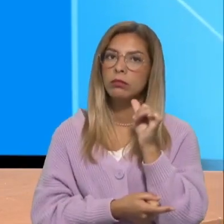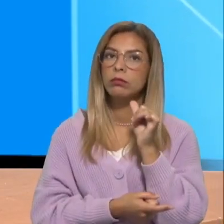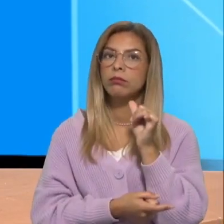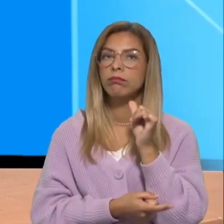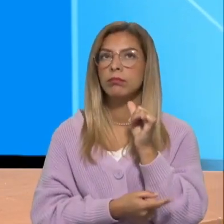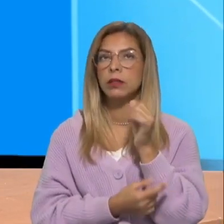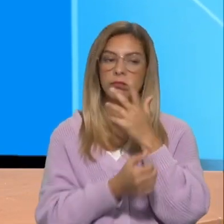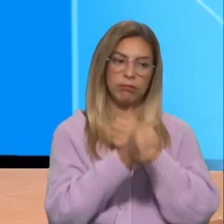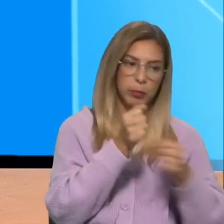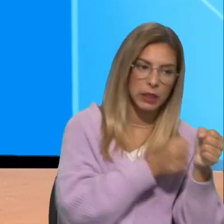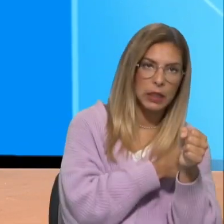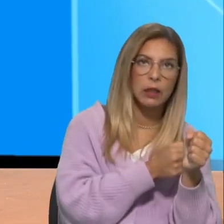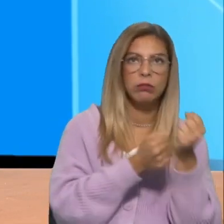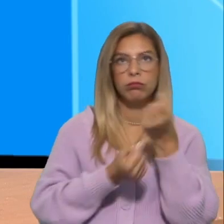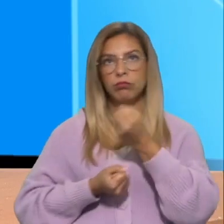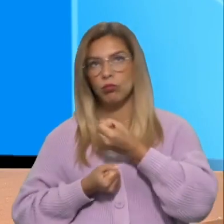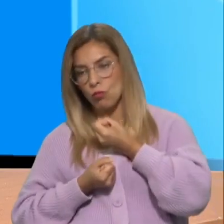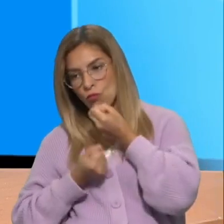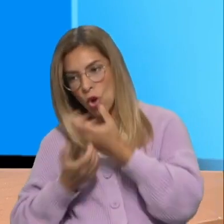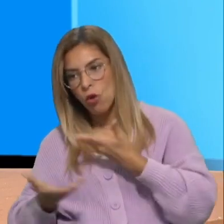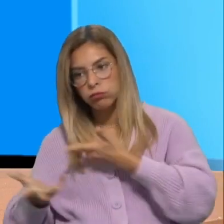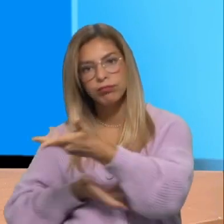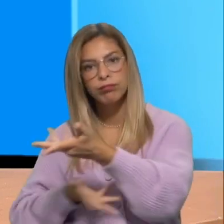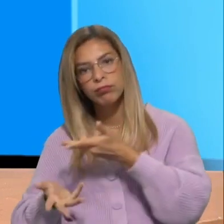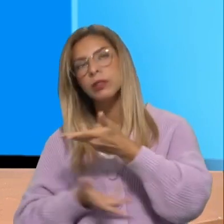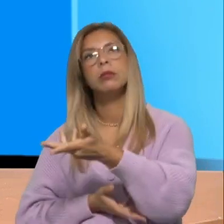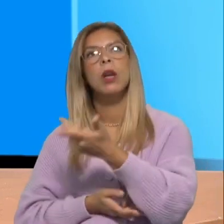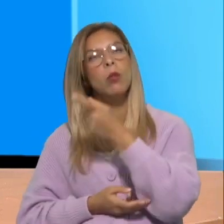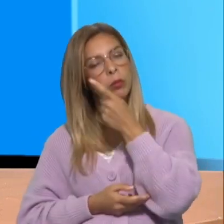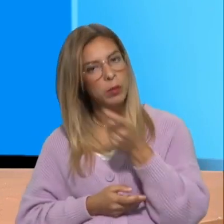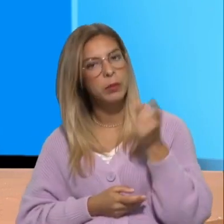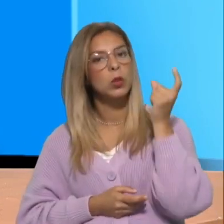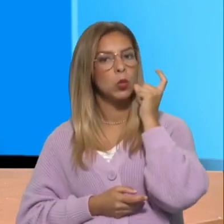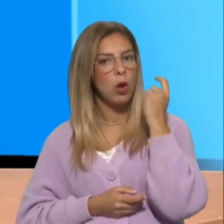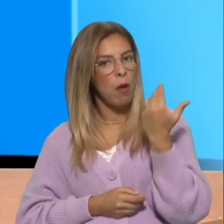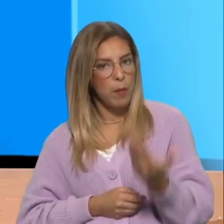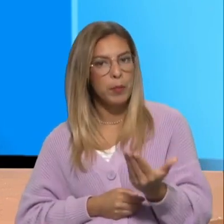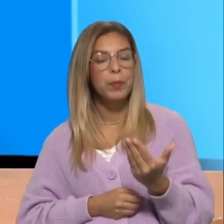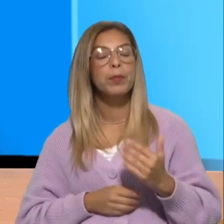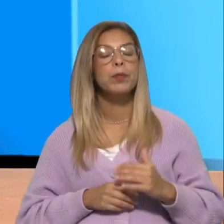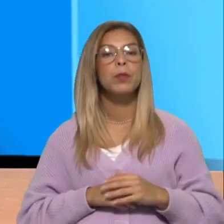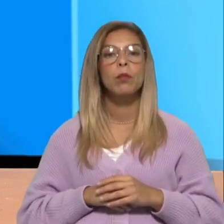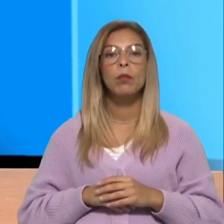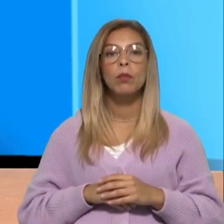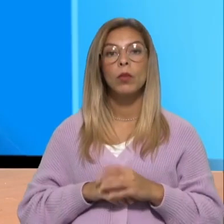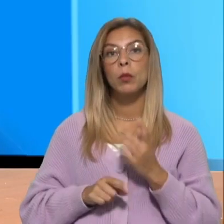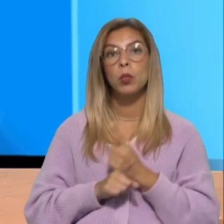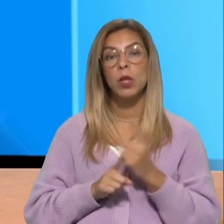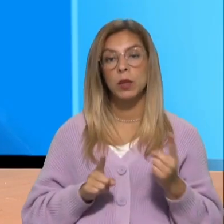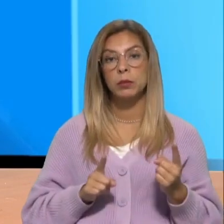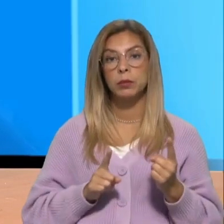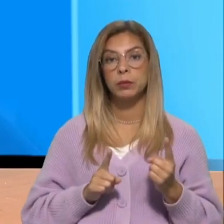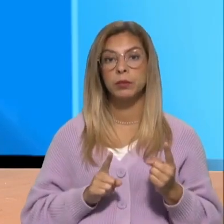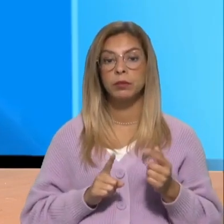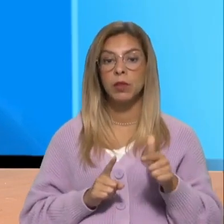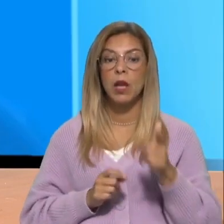compaixão precisamente pela dimensão de compromisso. Aliás, segundo ela, a empatia